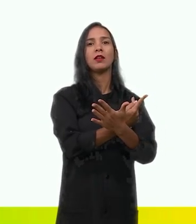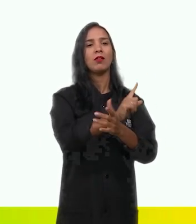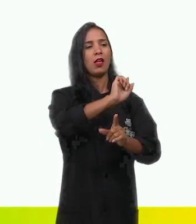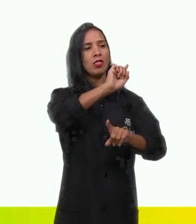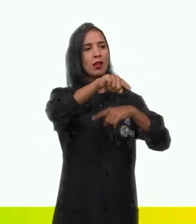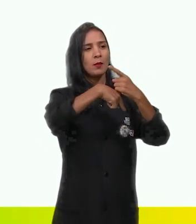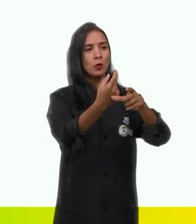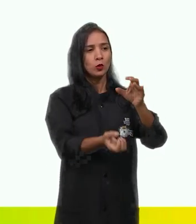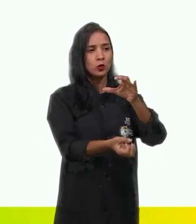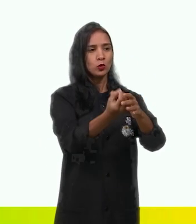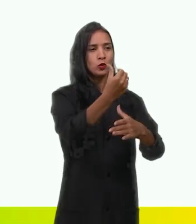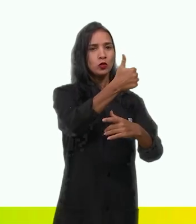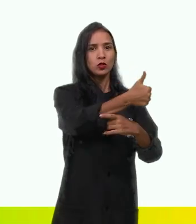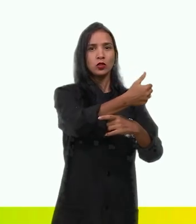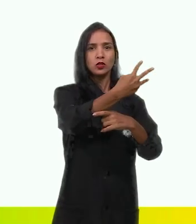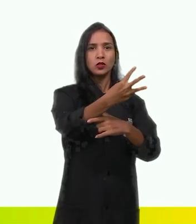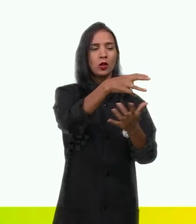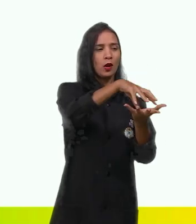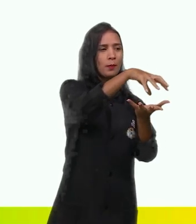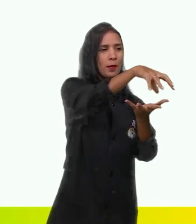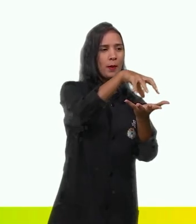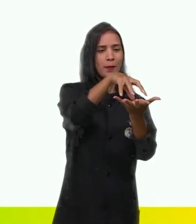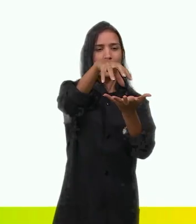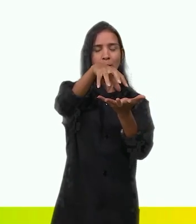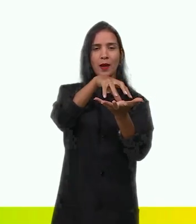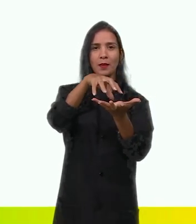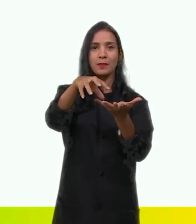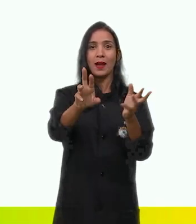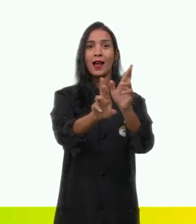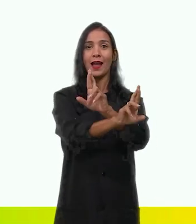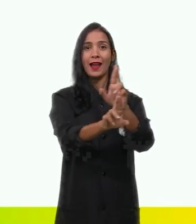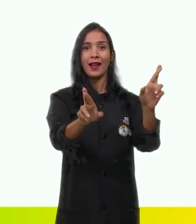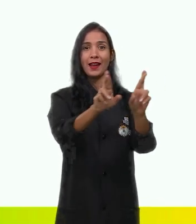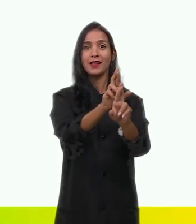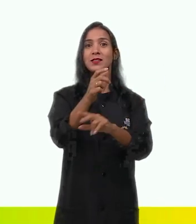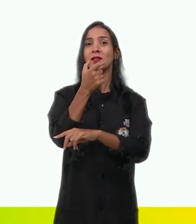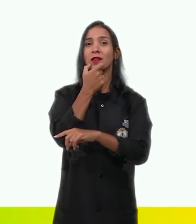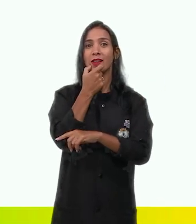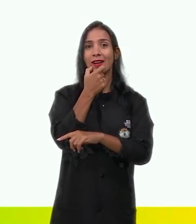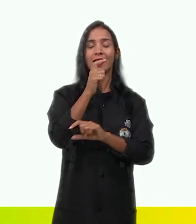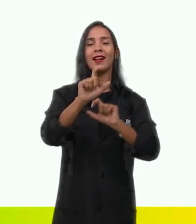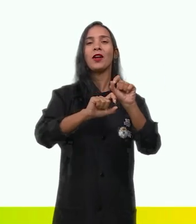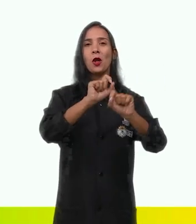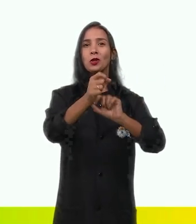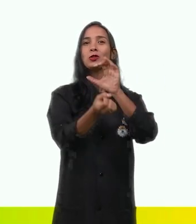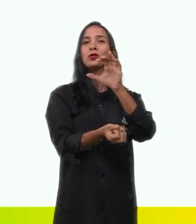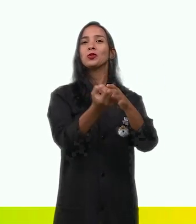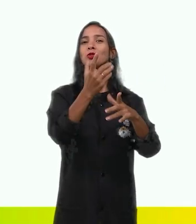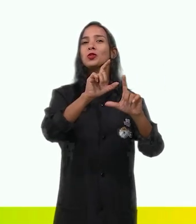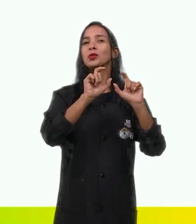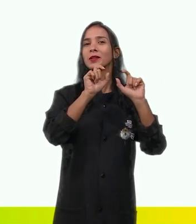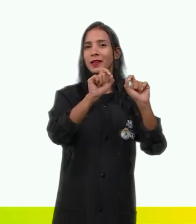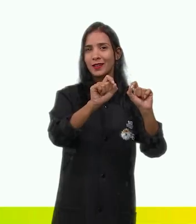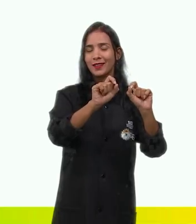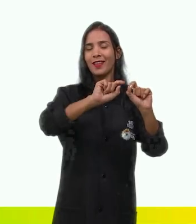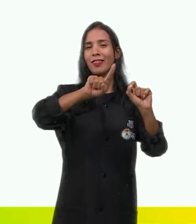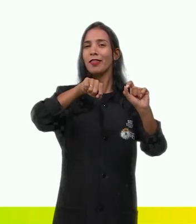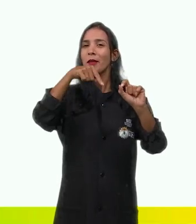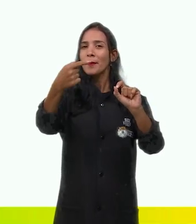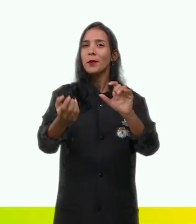colônias. Colônias em relação à Inglaterra, dando origem agora sim,